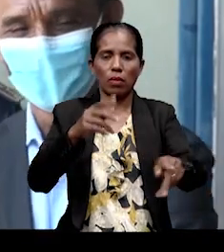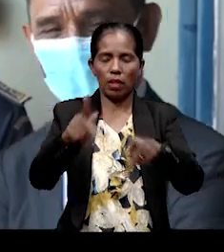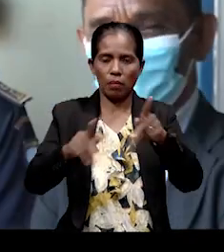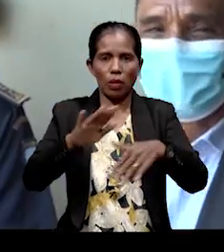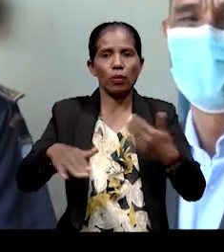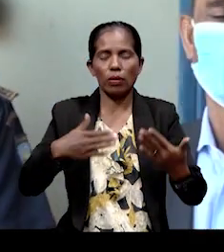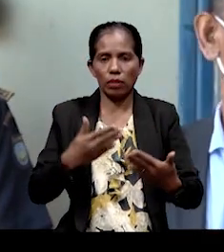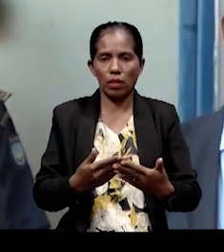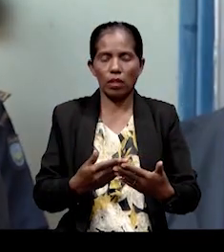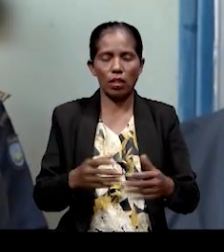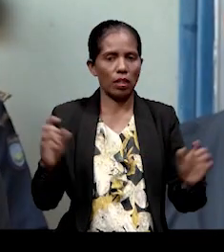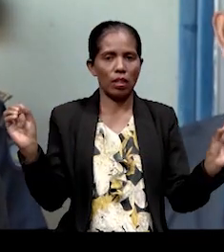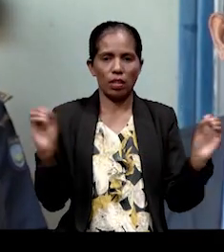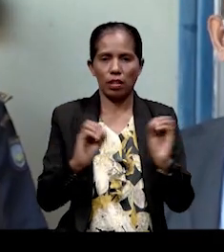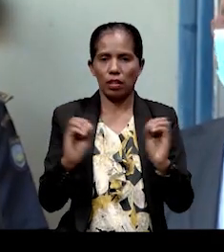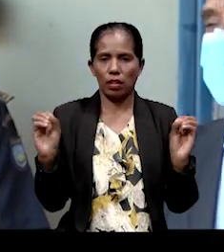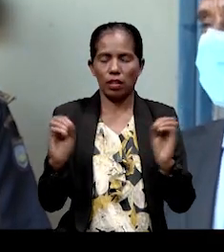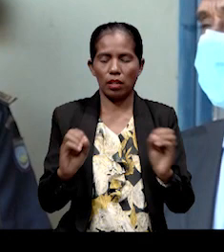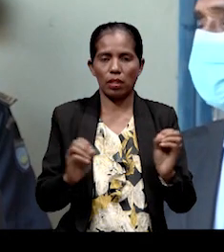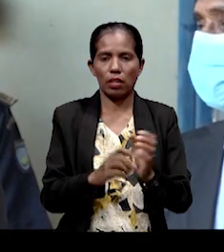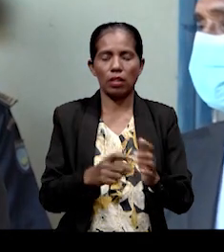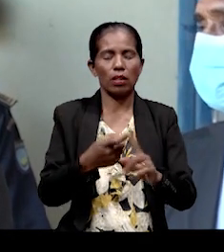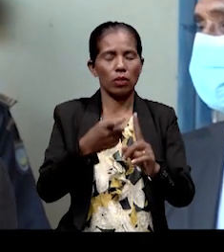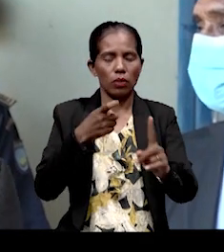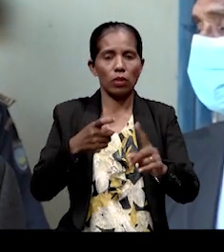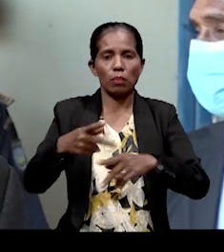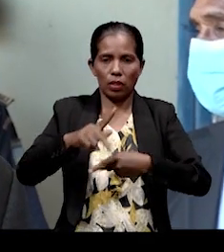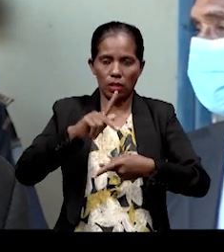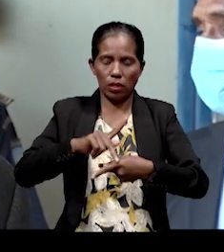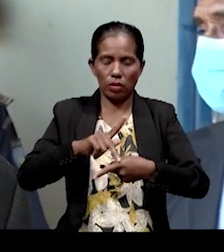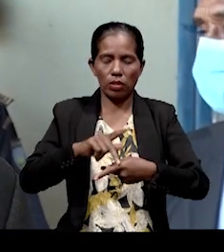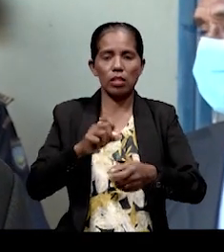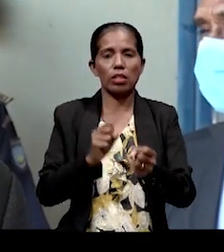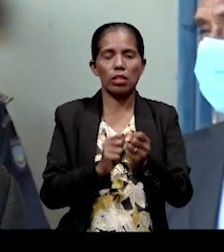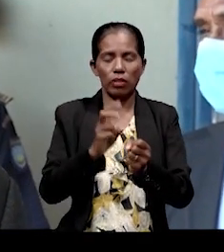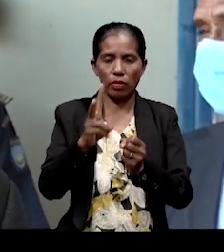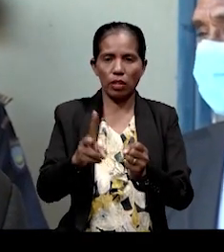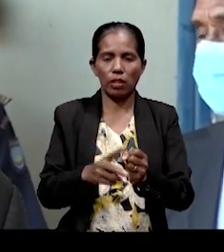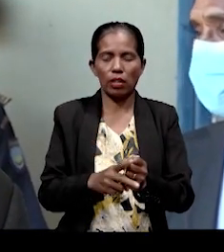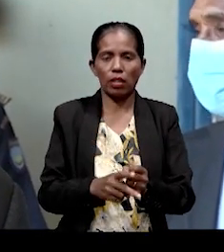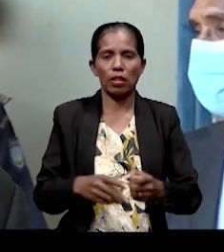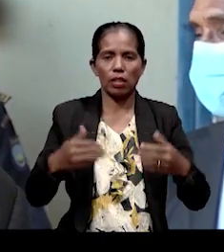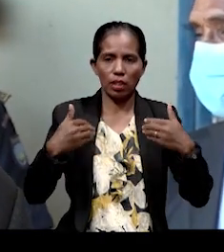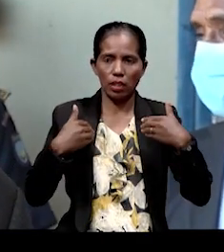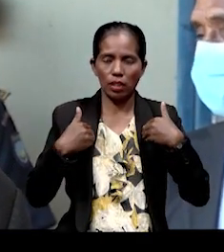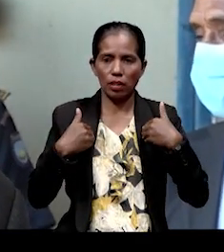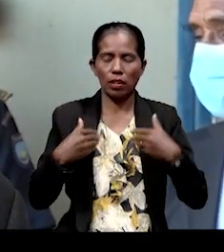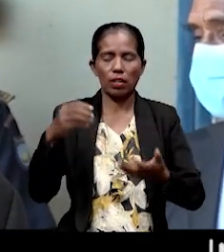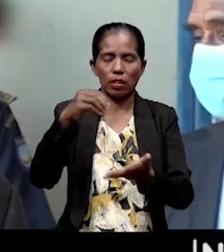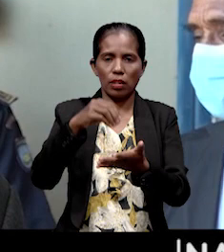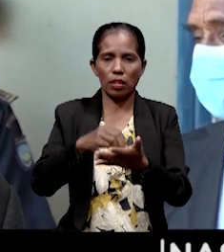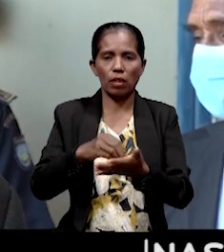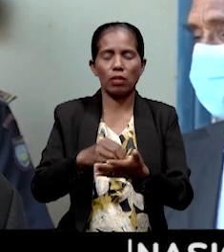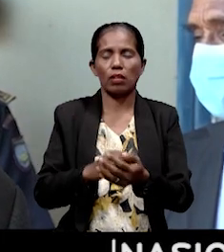idane la ia la lis person civil ma be sir nebem lis person civil jere ia direção geral person